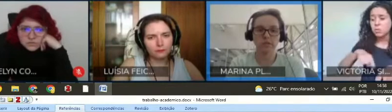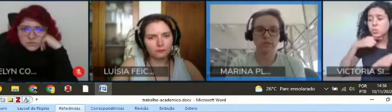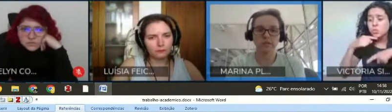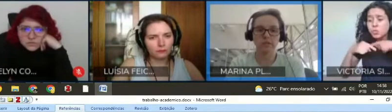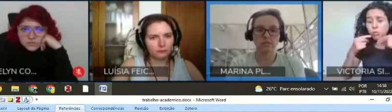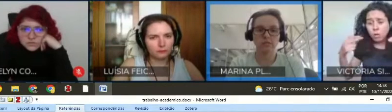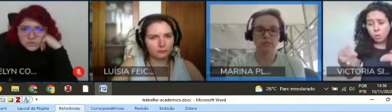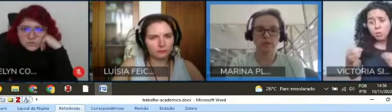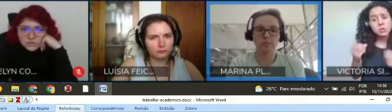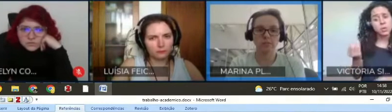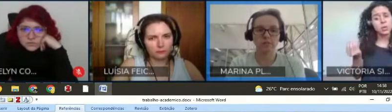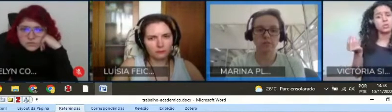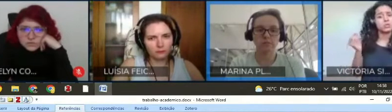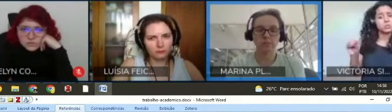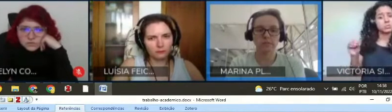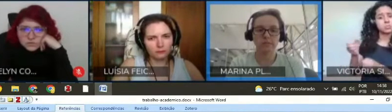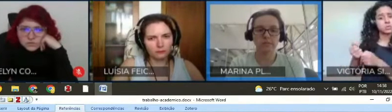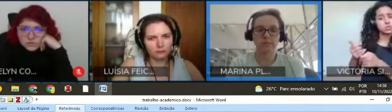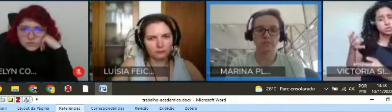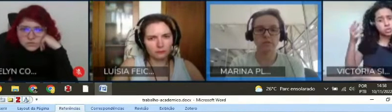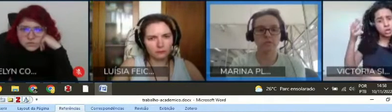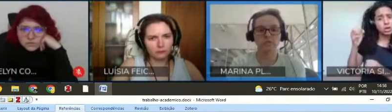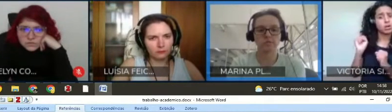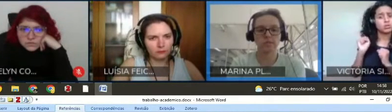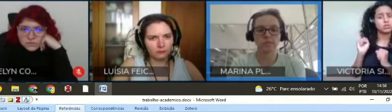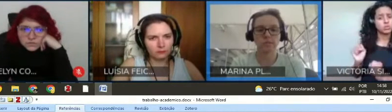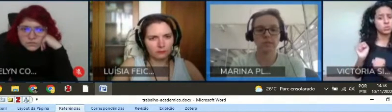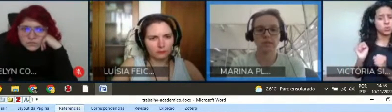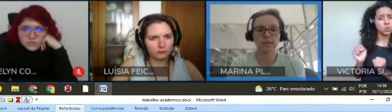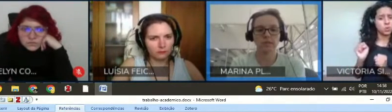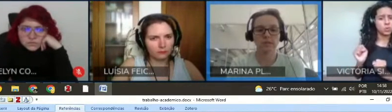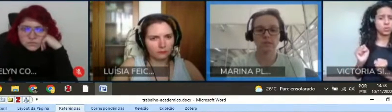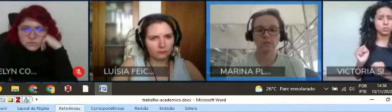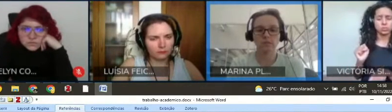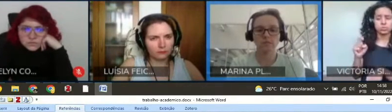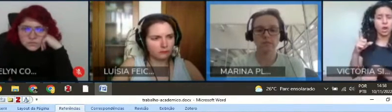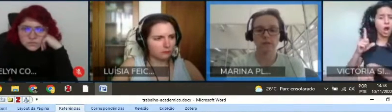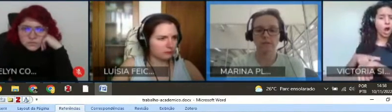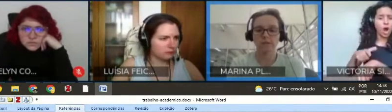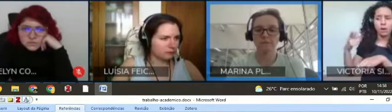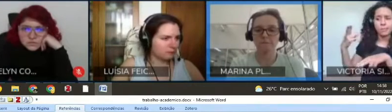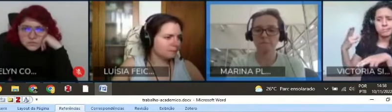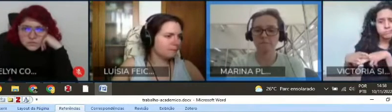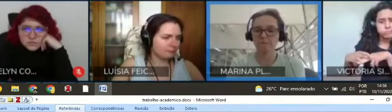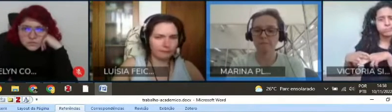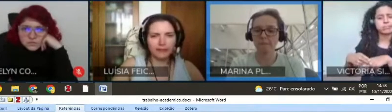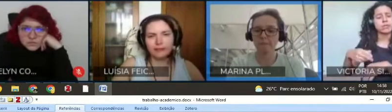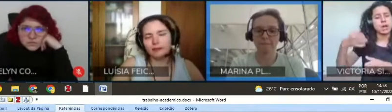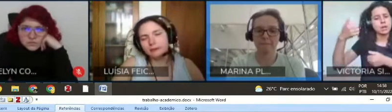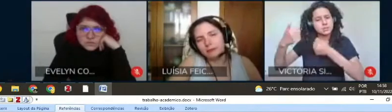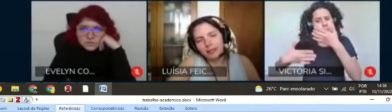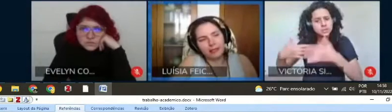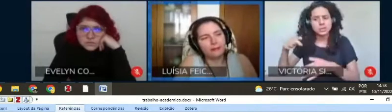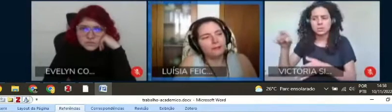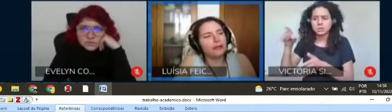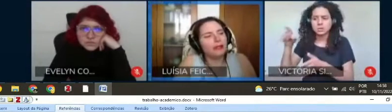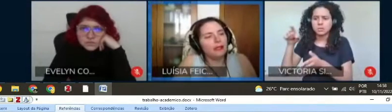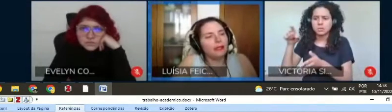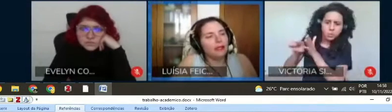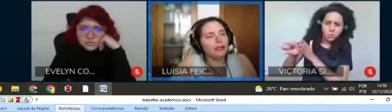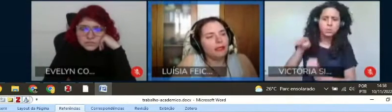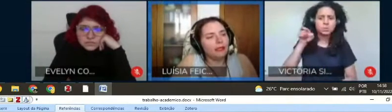gente vai, conforme a Luísa vai apresentando, a gente vai tentando elucidar, ok?